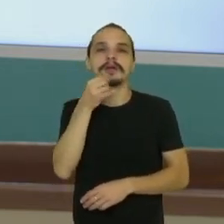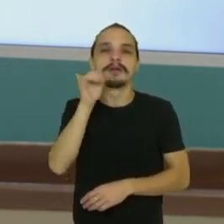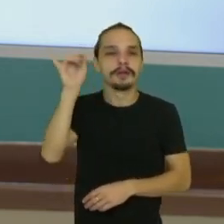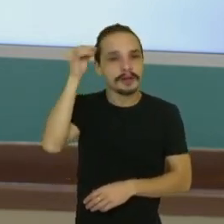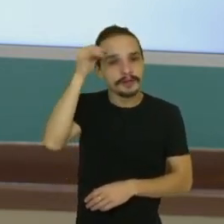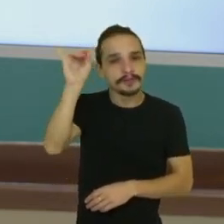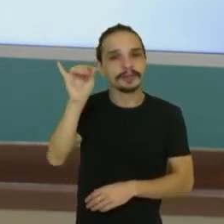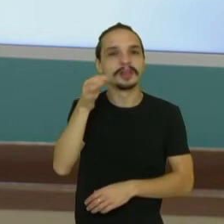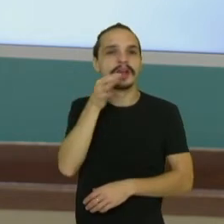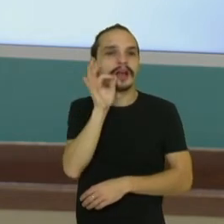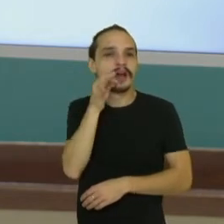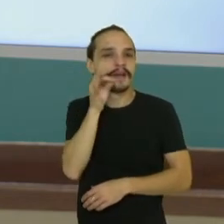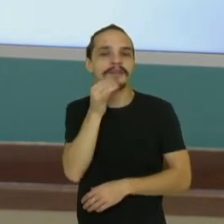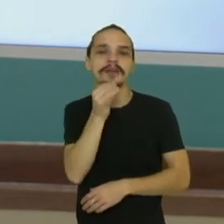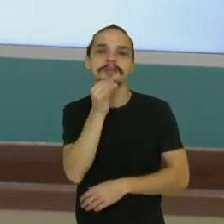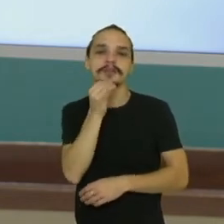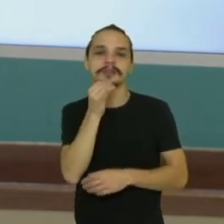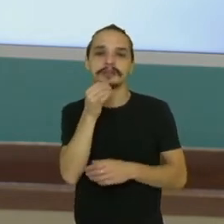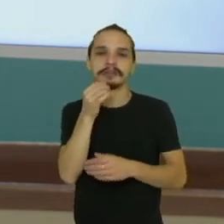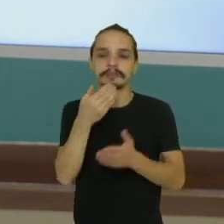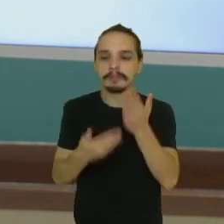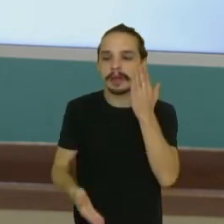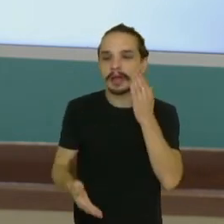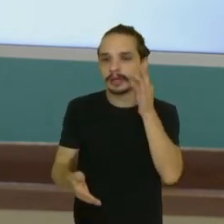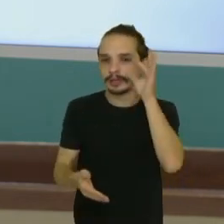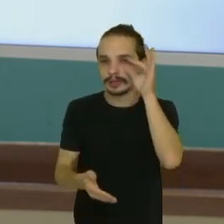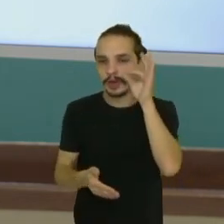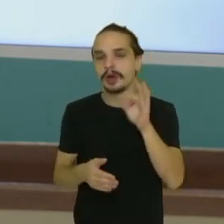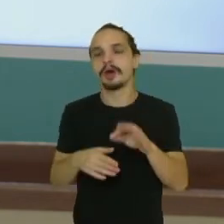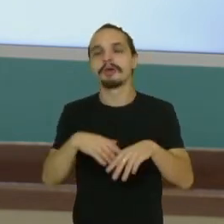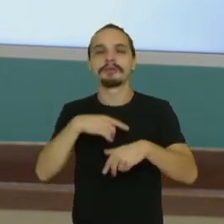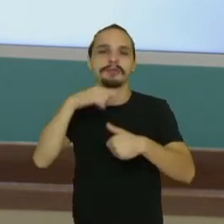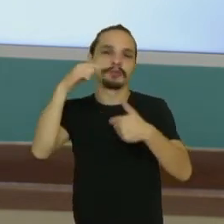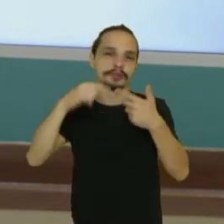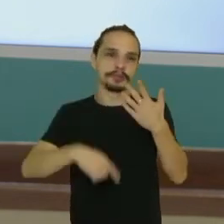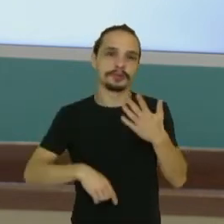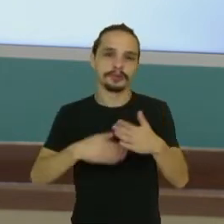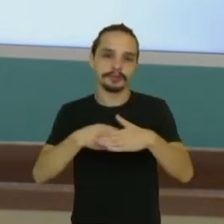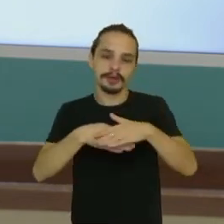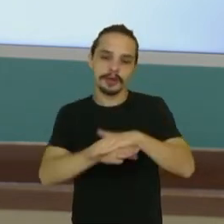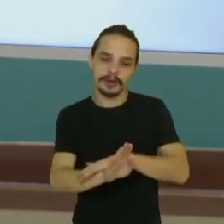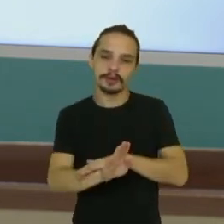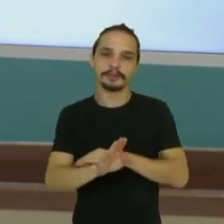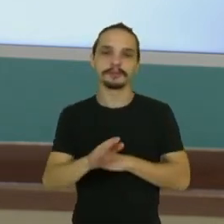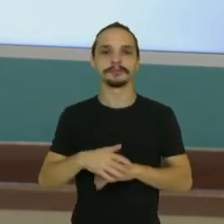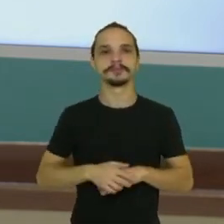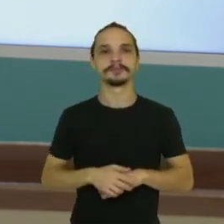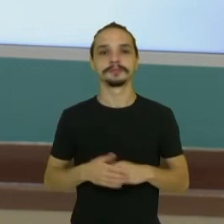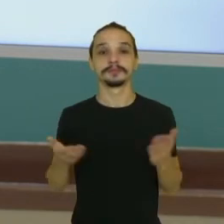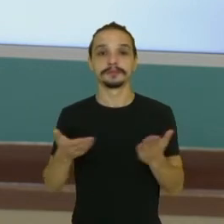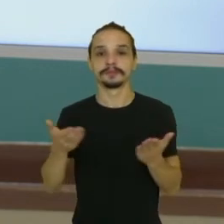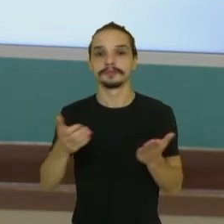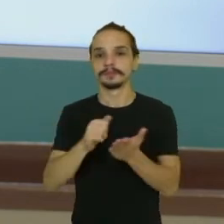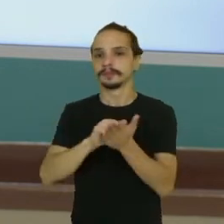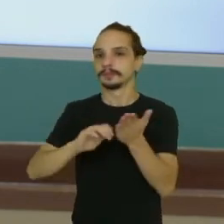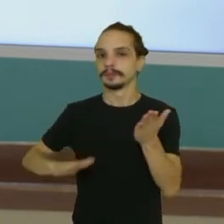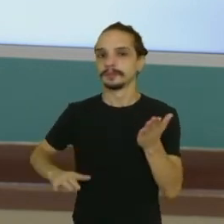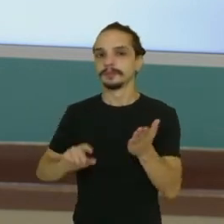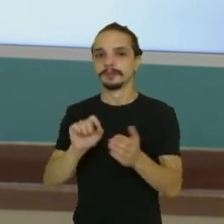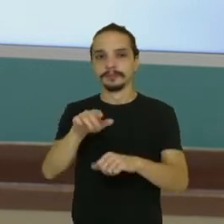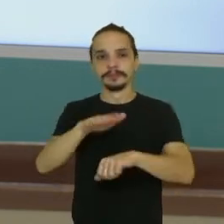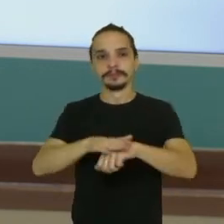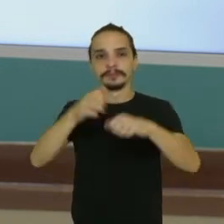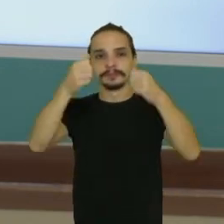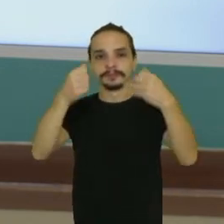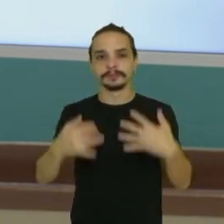pouco sono na hora de dormir então você vai criando o seu Zap agora a gente faz uma atividade Olha só Explique o que